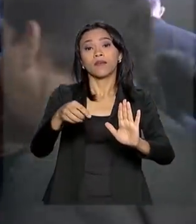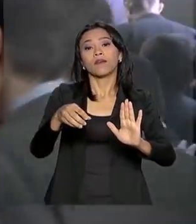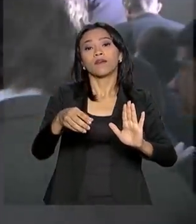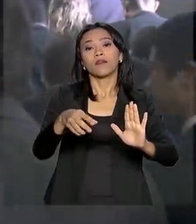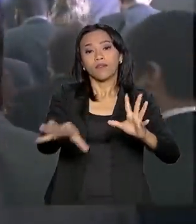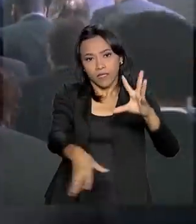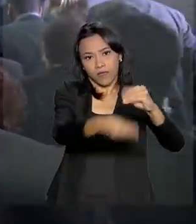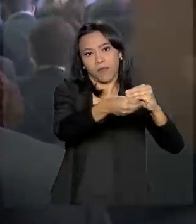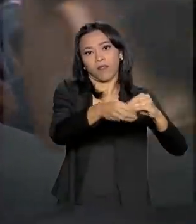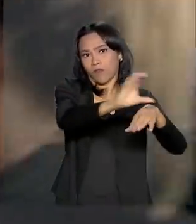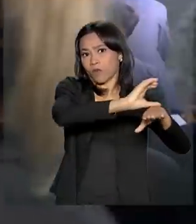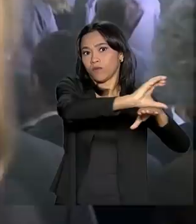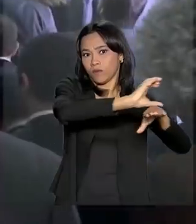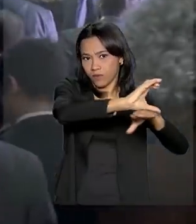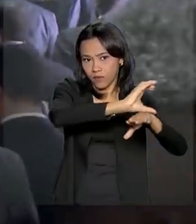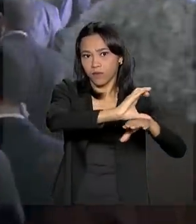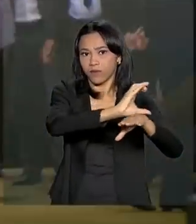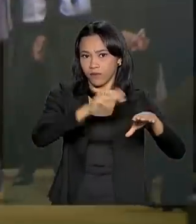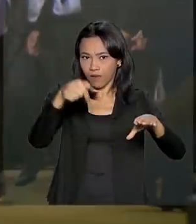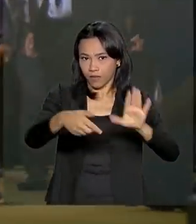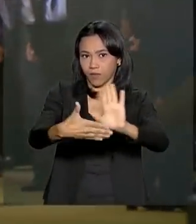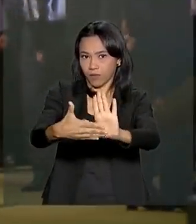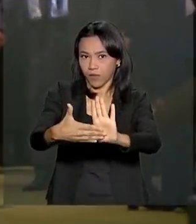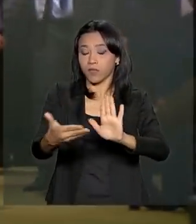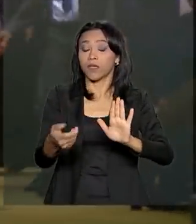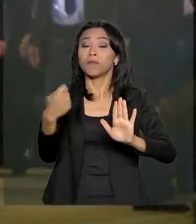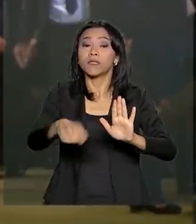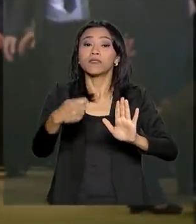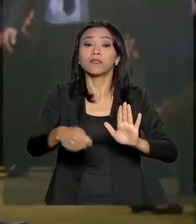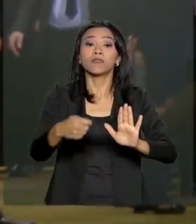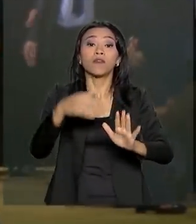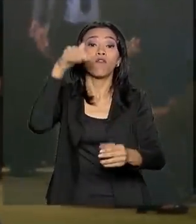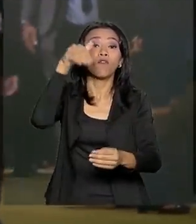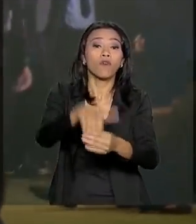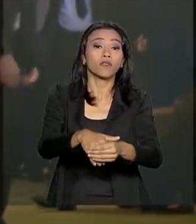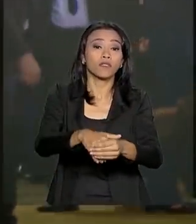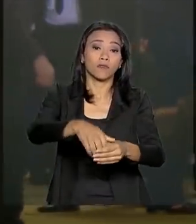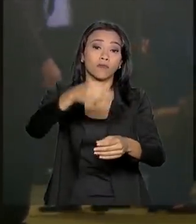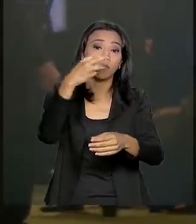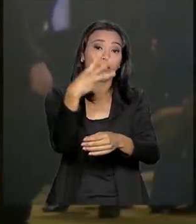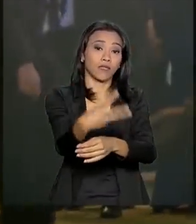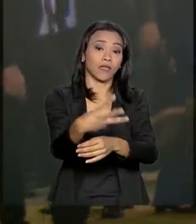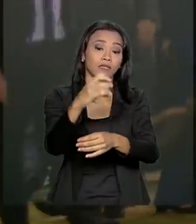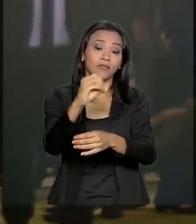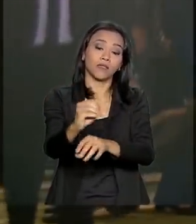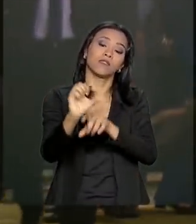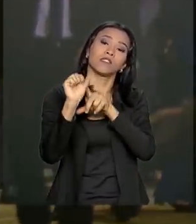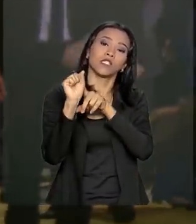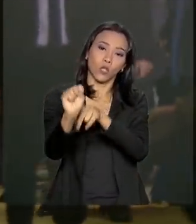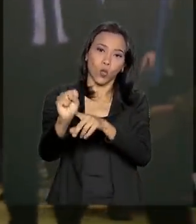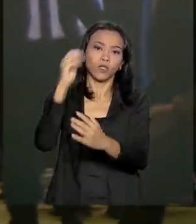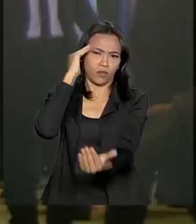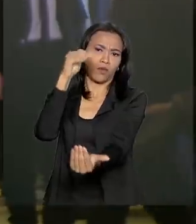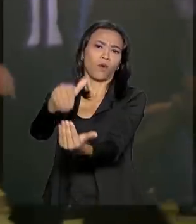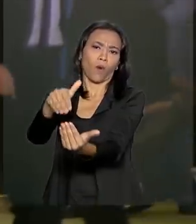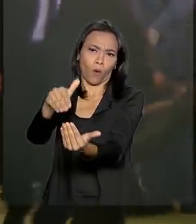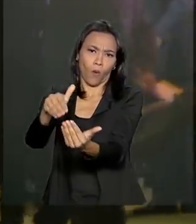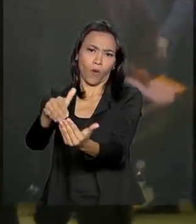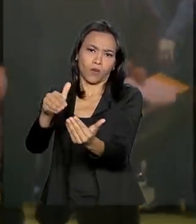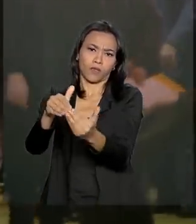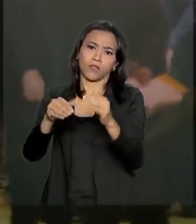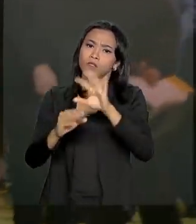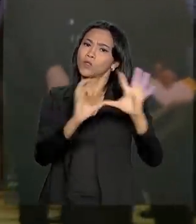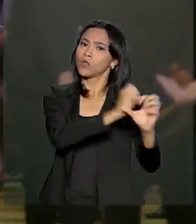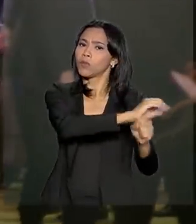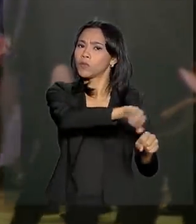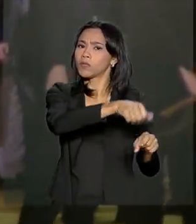Constituição, é necessário o voto de 308 dos 513 deputados que constituem a